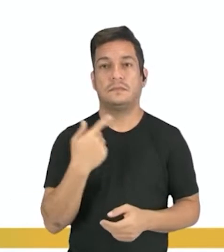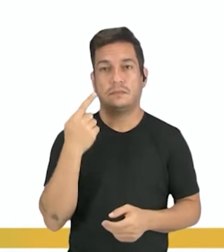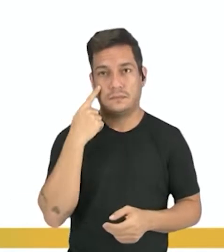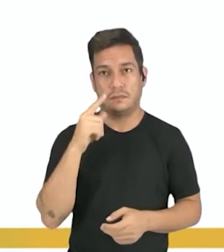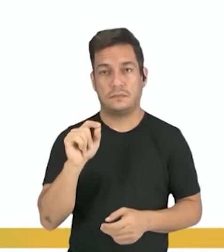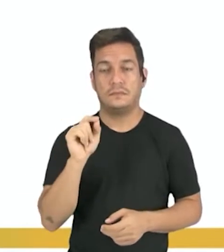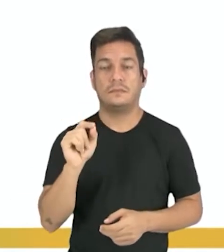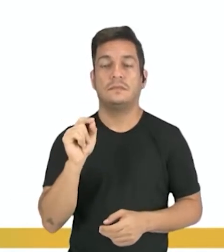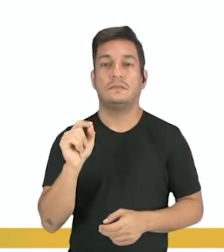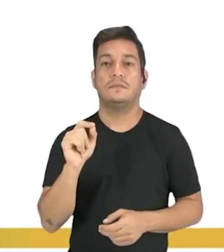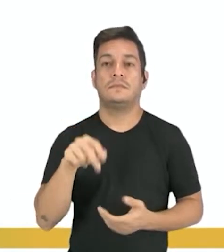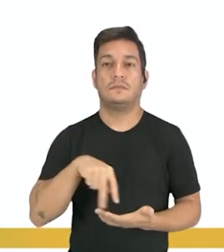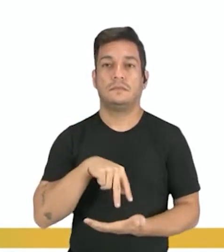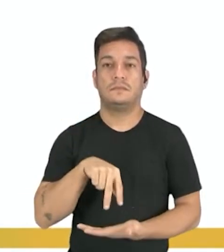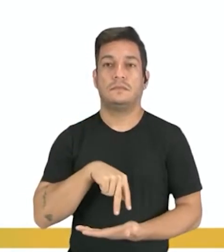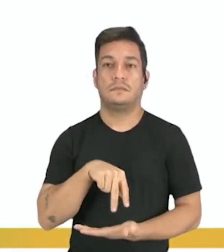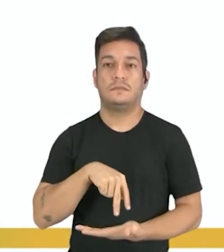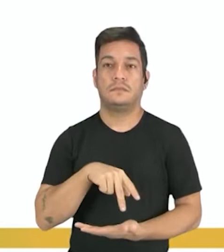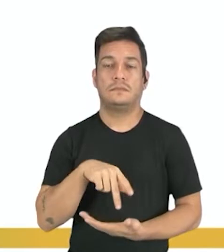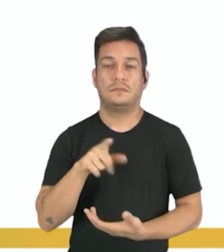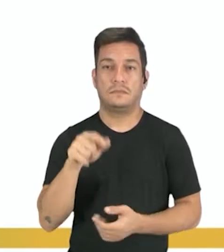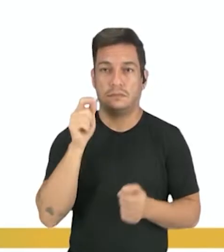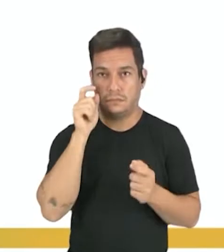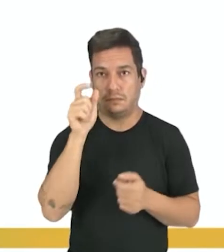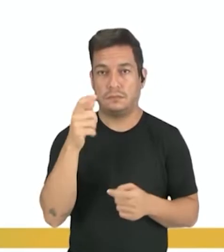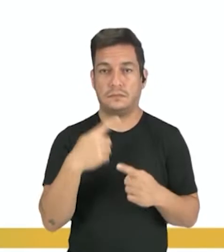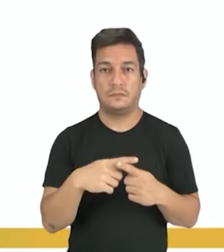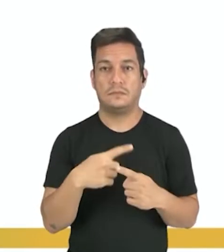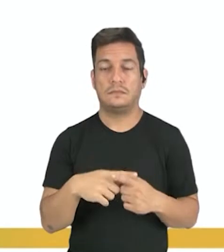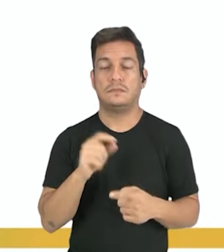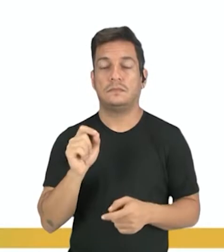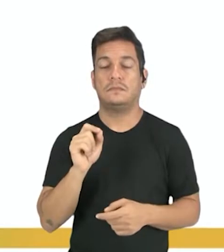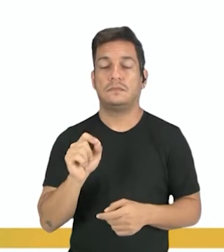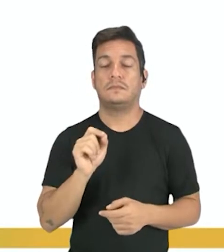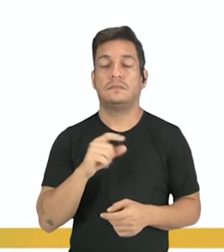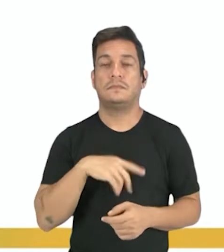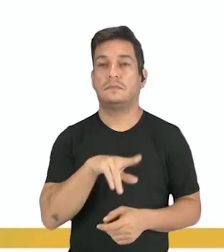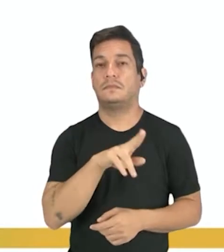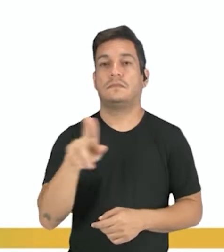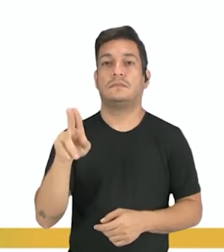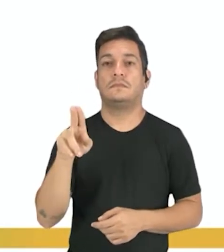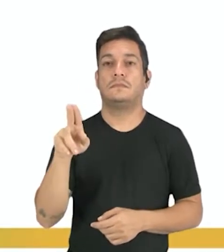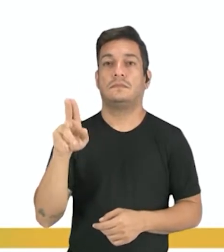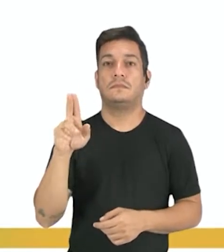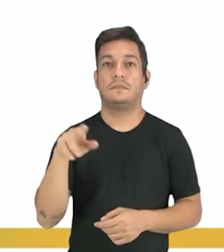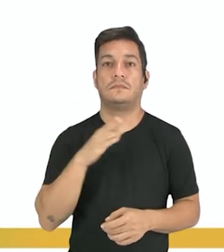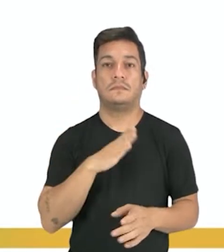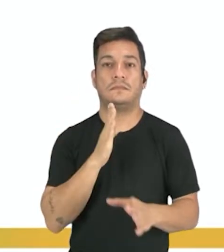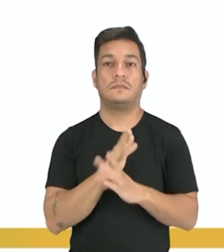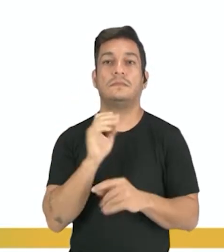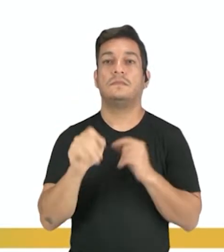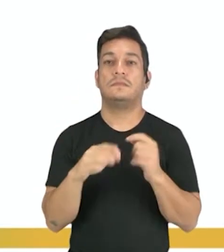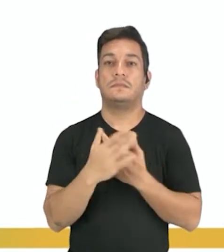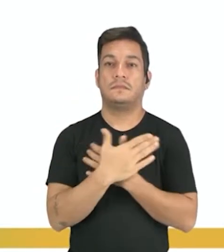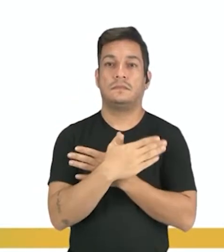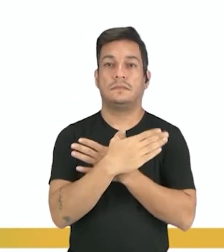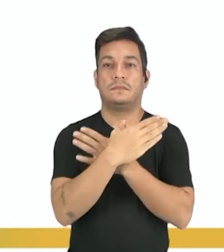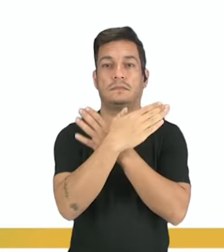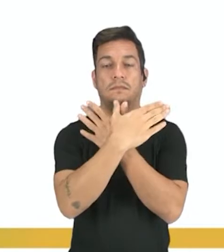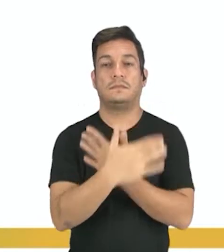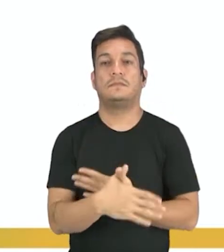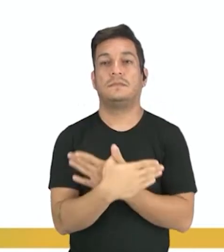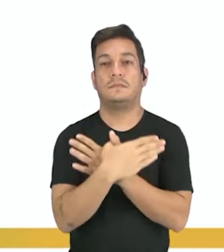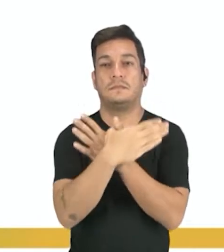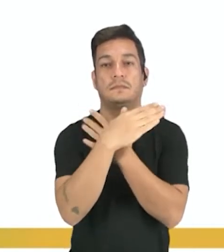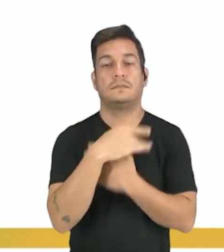acabou de ver essa essa dança ela é bem interessante porque ela ela tem esse nome alusão a um pássaro né é